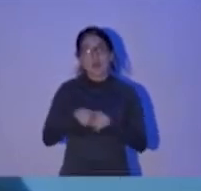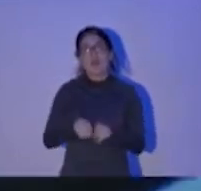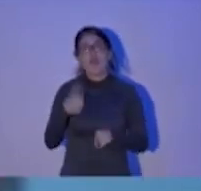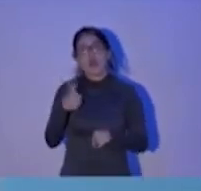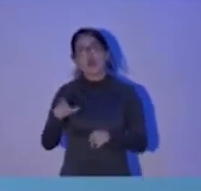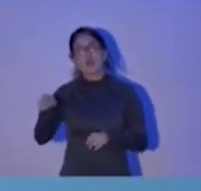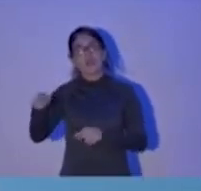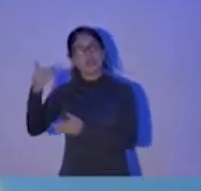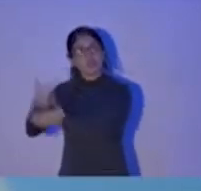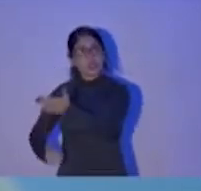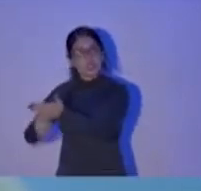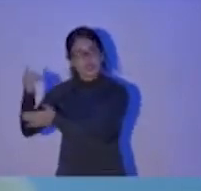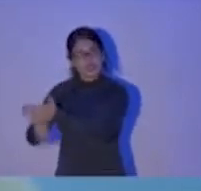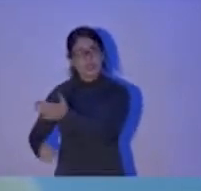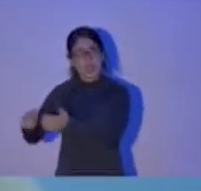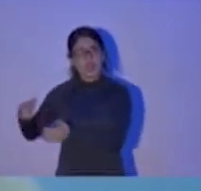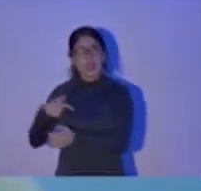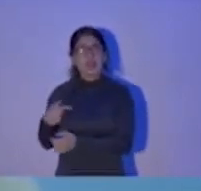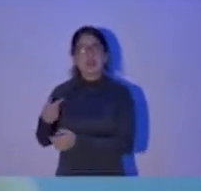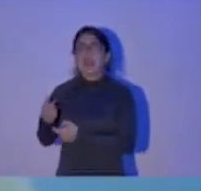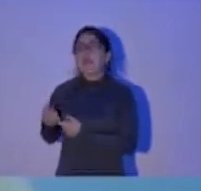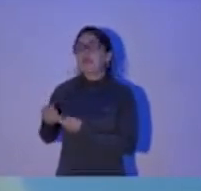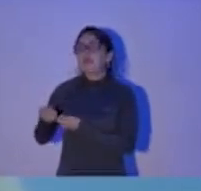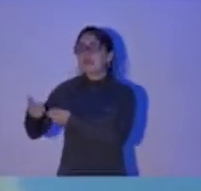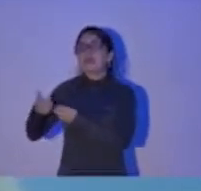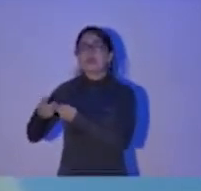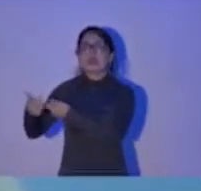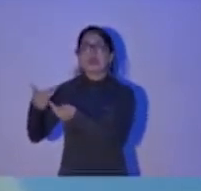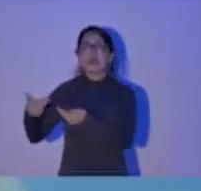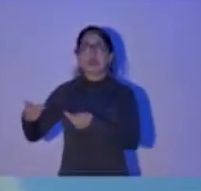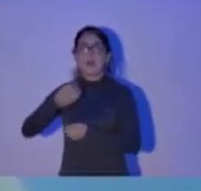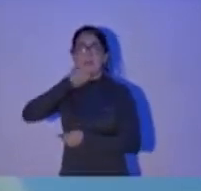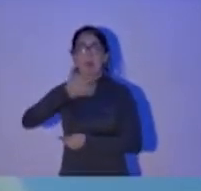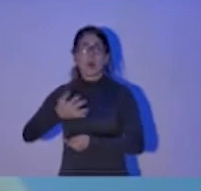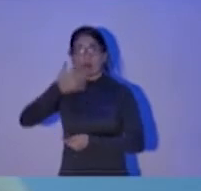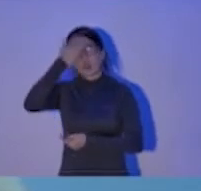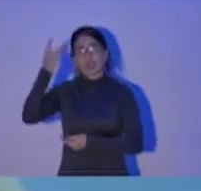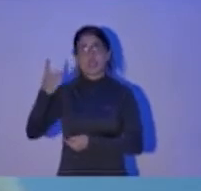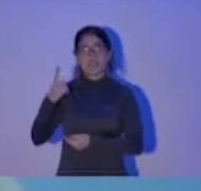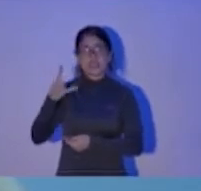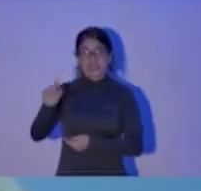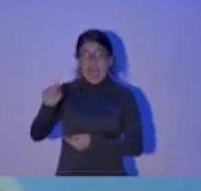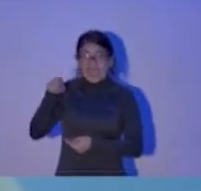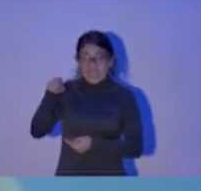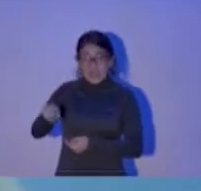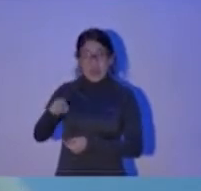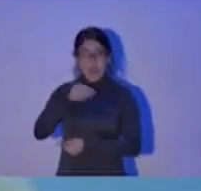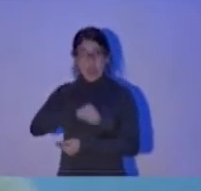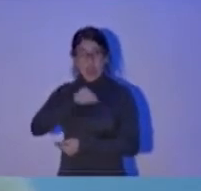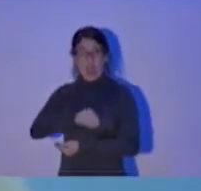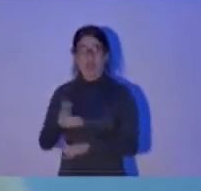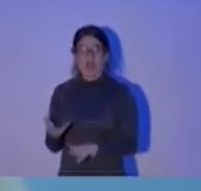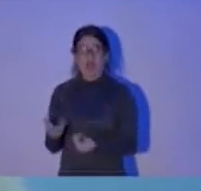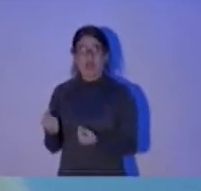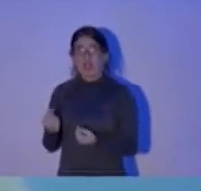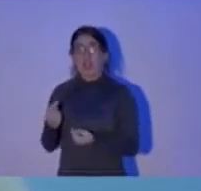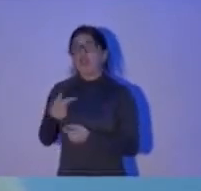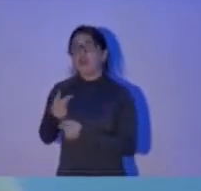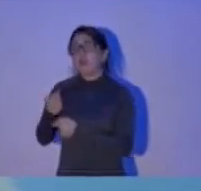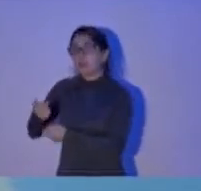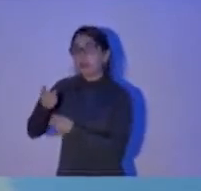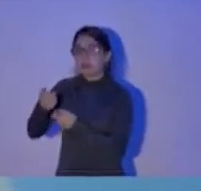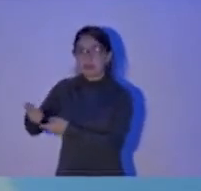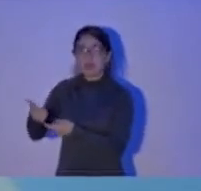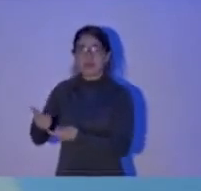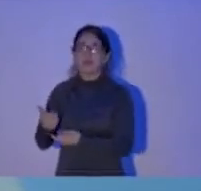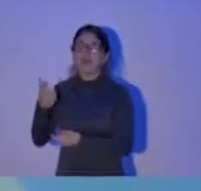que vão viabilizar esse recurso. Porque não adianta defender isoladamente esses 40%, porque tem que encontrar de onde